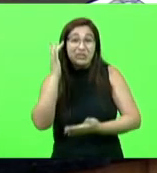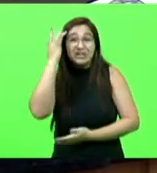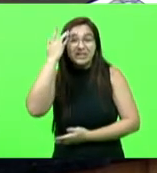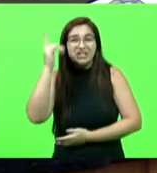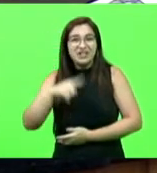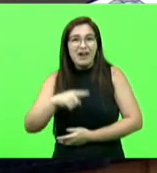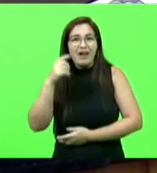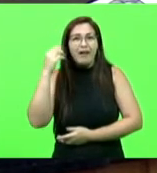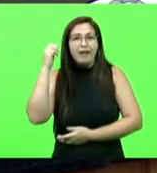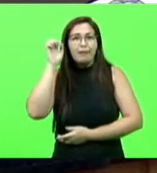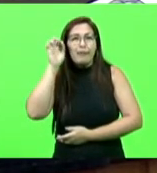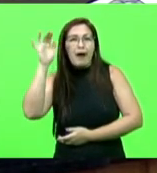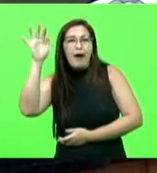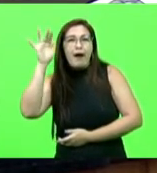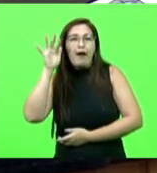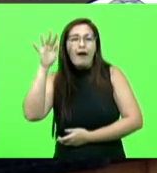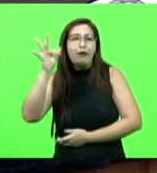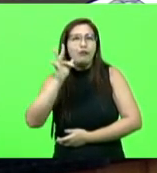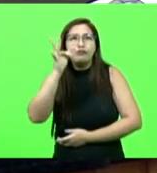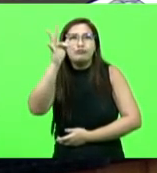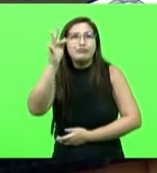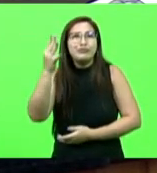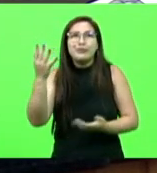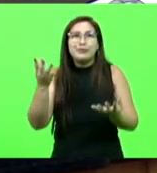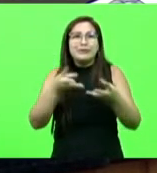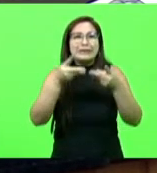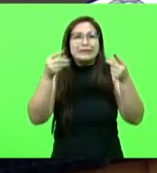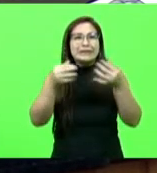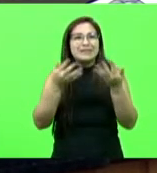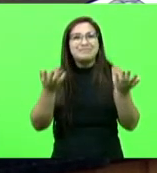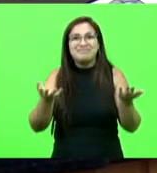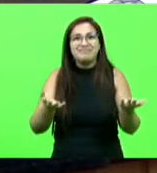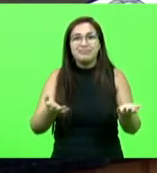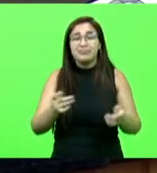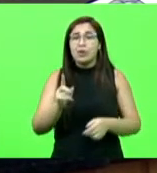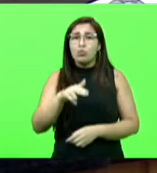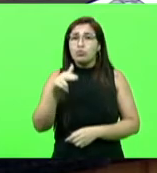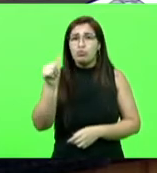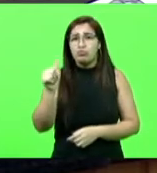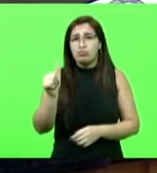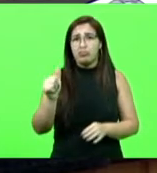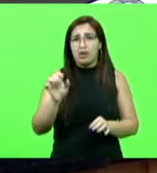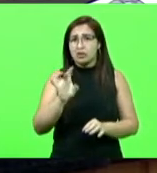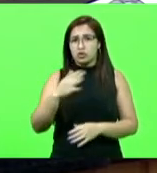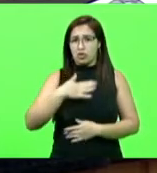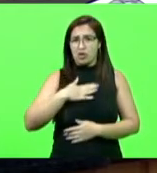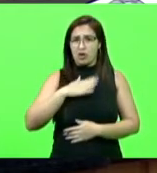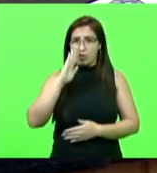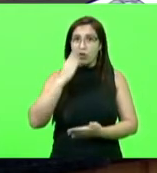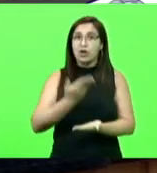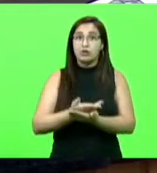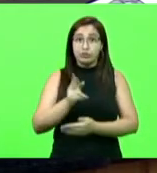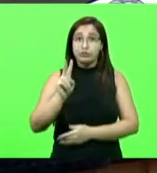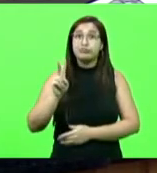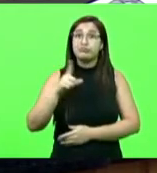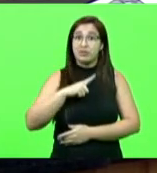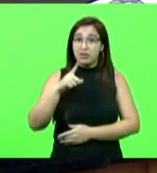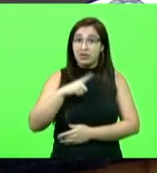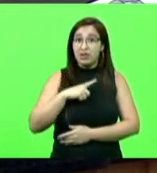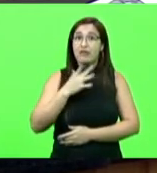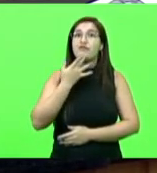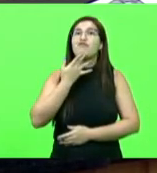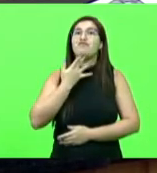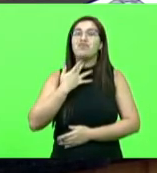sonho, algo para firmar uma posição, o que nunca foi apenas isso para mim, sempre foi uma vontade genuína